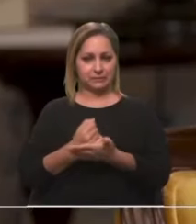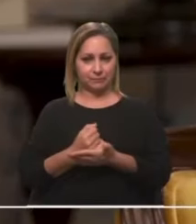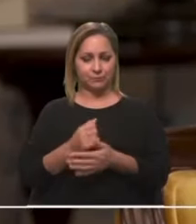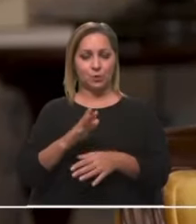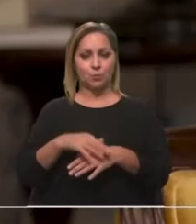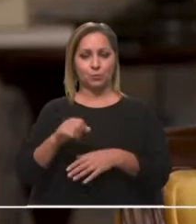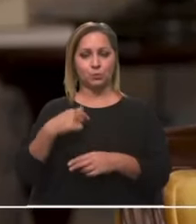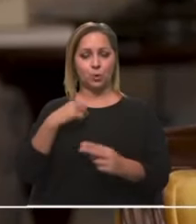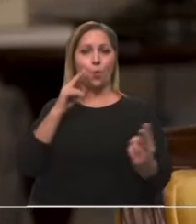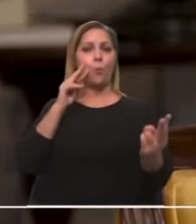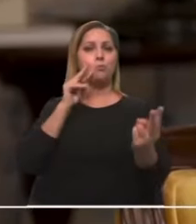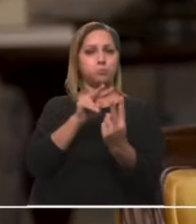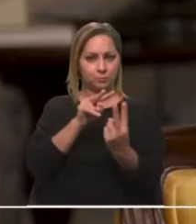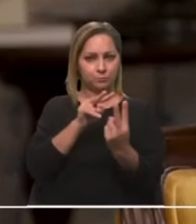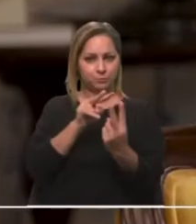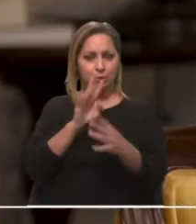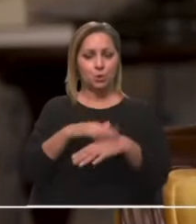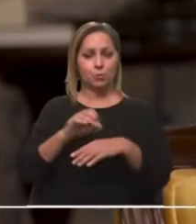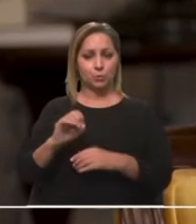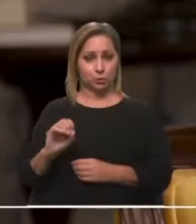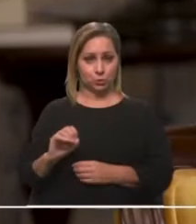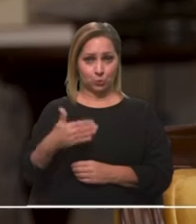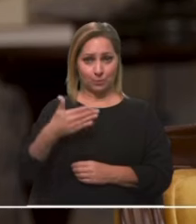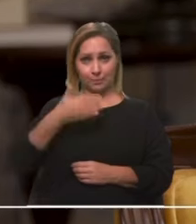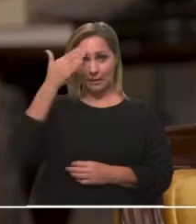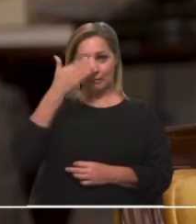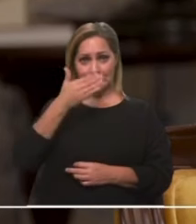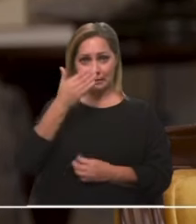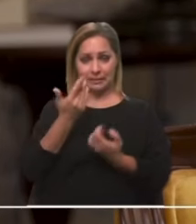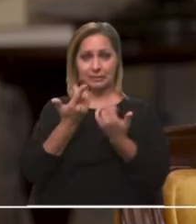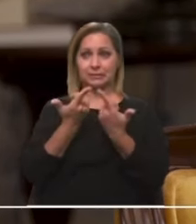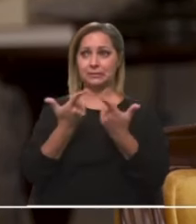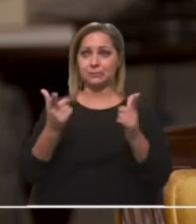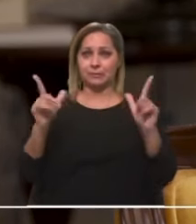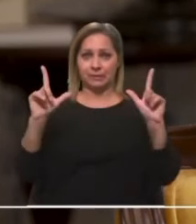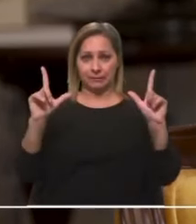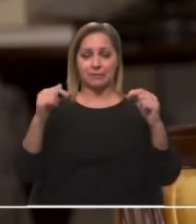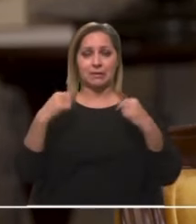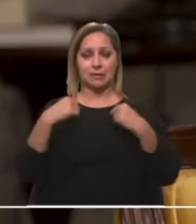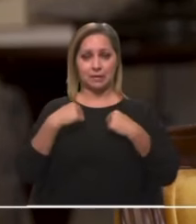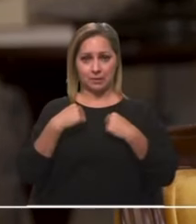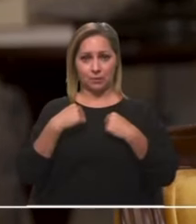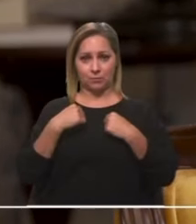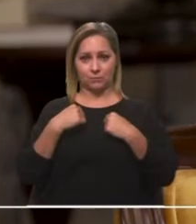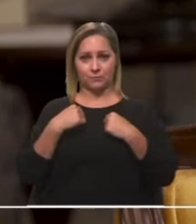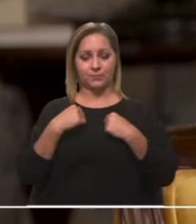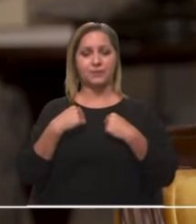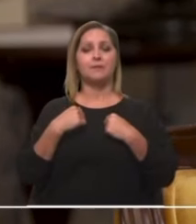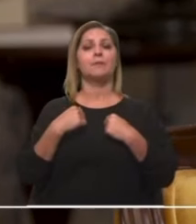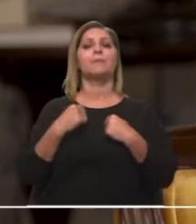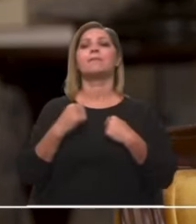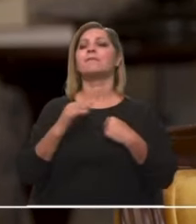olho as pessoas nos olhos. E, portanto, no primeiro dia de liberdade, a primeira coisa que eu fiz foi fazer aquilo que sempre gostei de